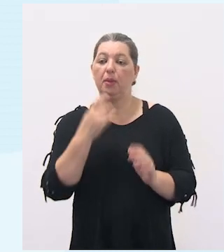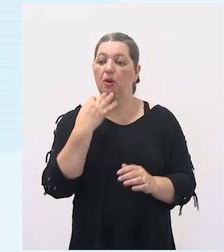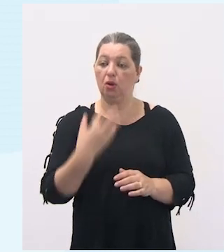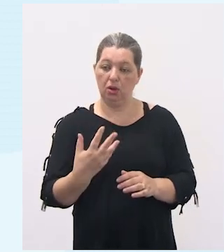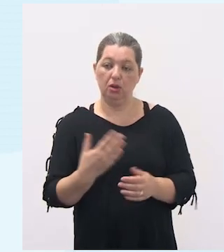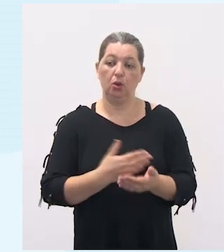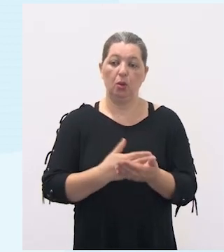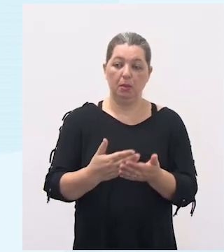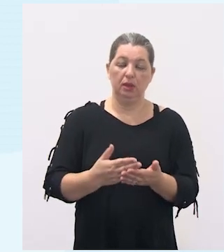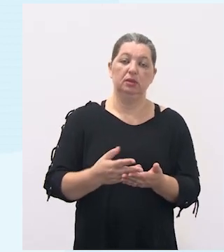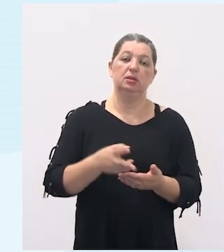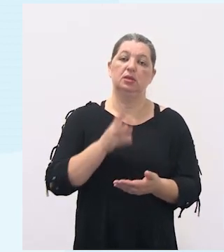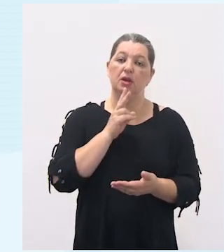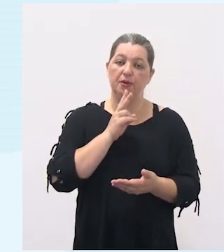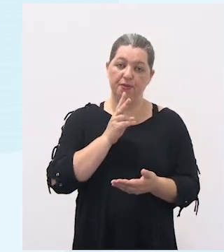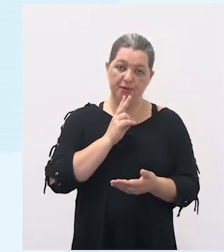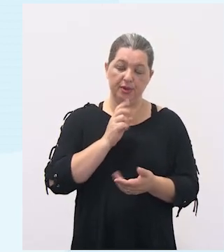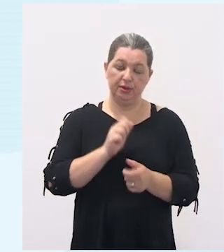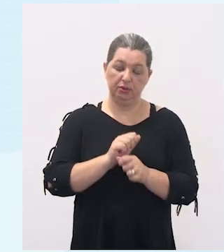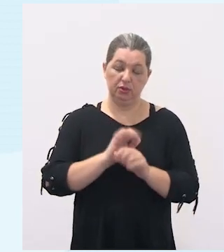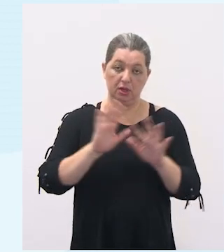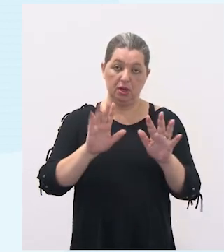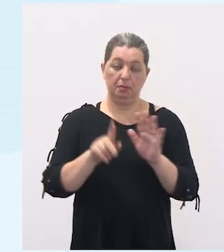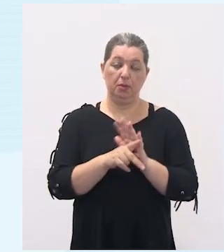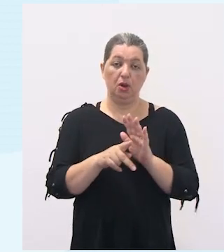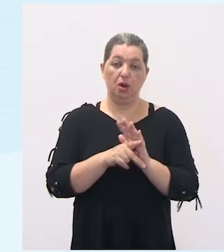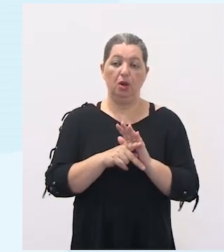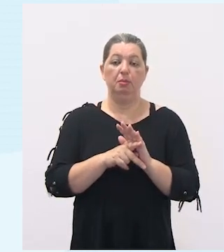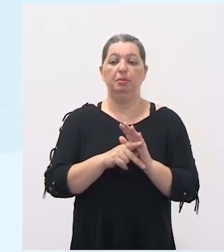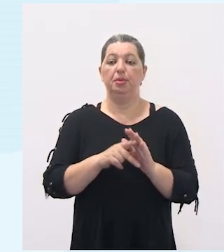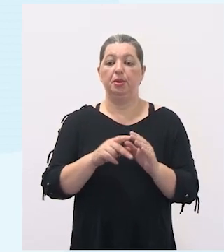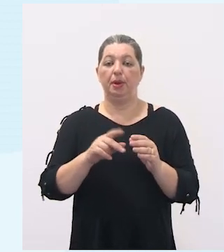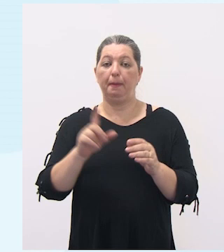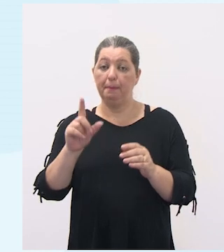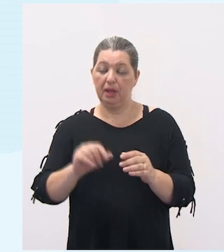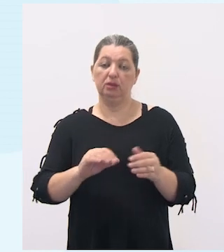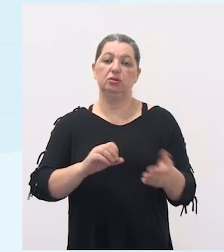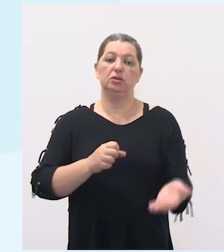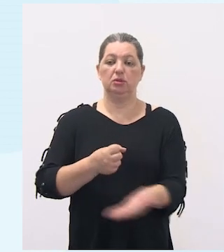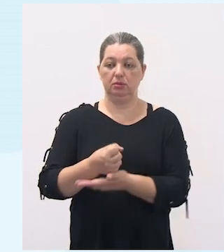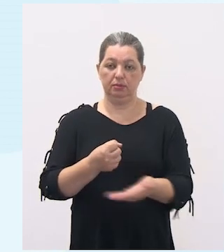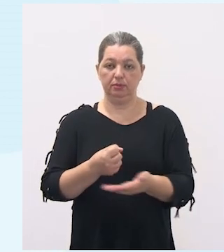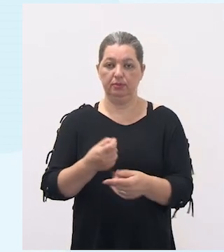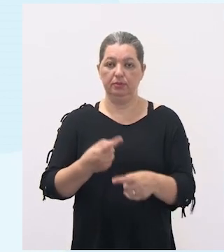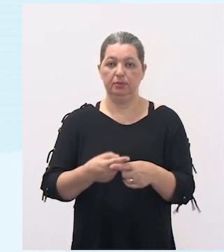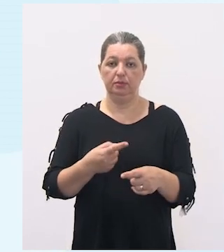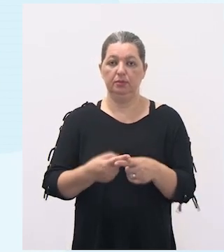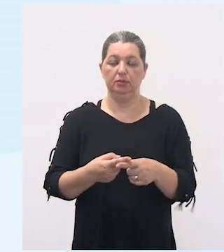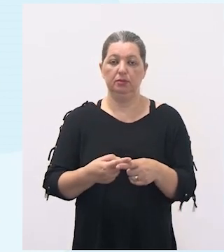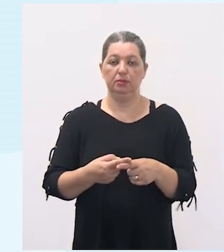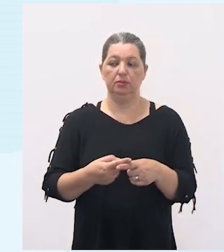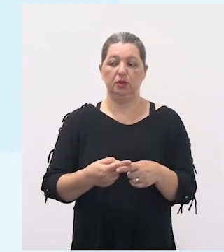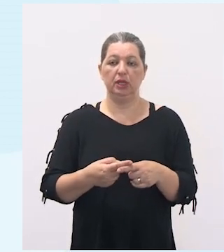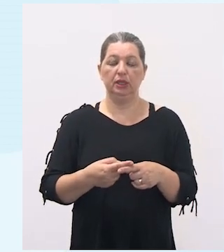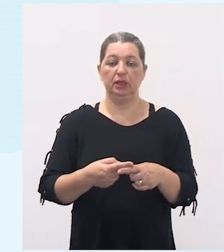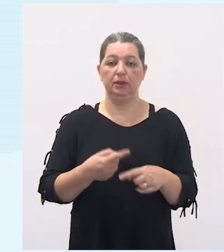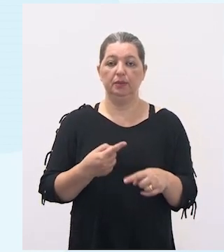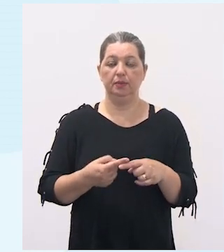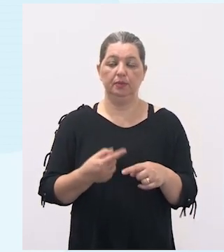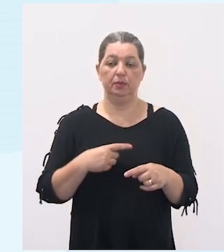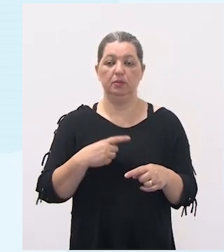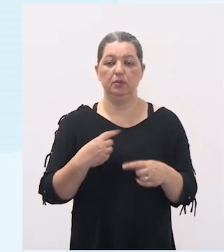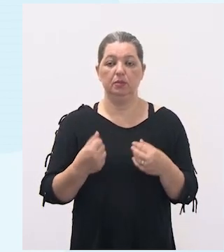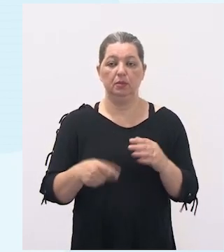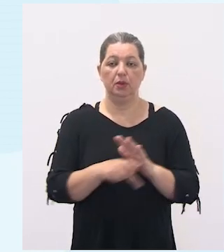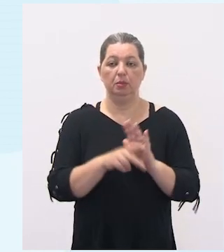o verde claro, o aluno que está abaixo do básico, e vai até o verde escuro, o aluno que está no nível avançado. E essa